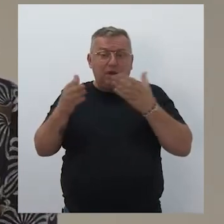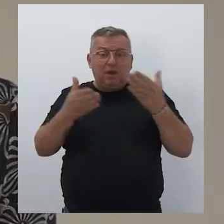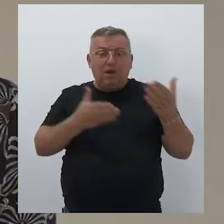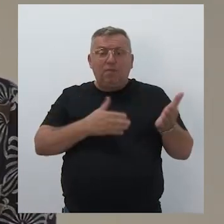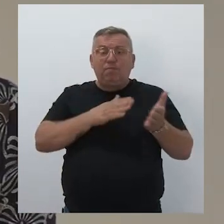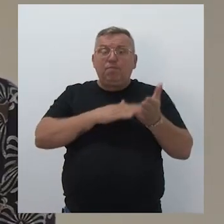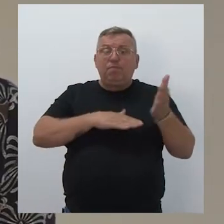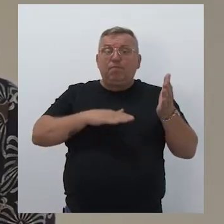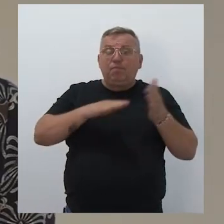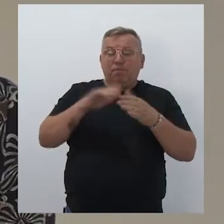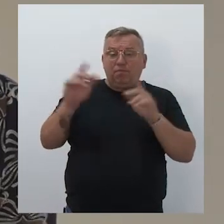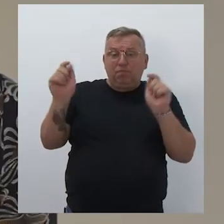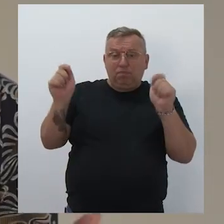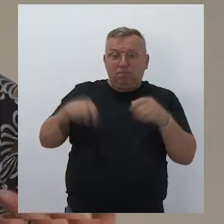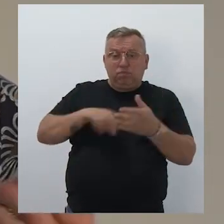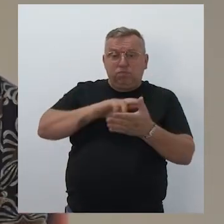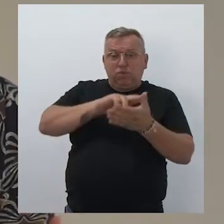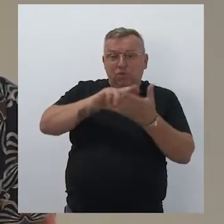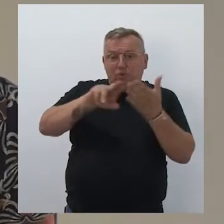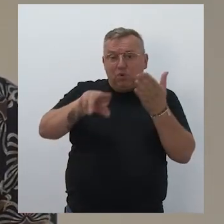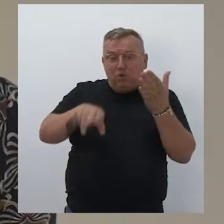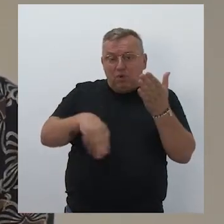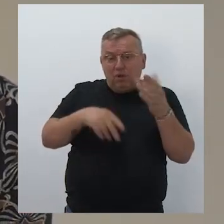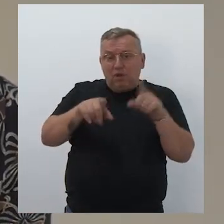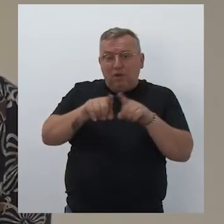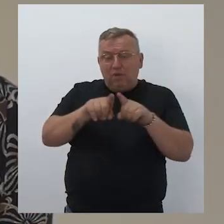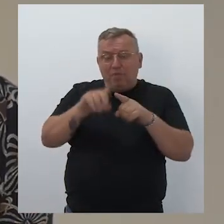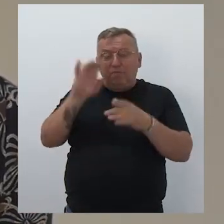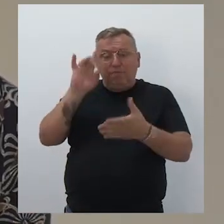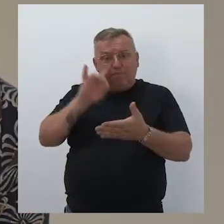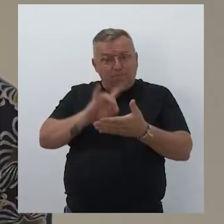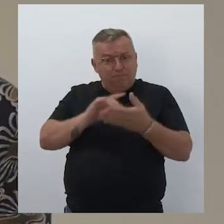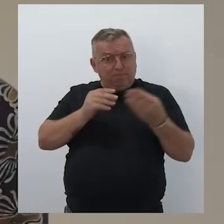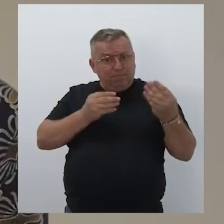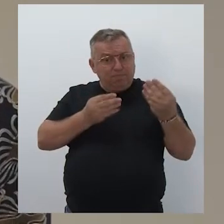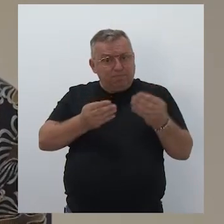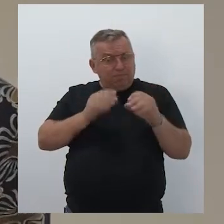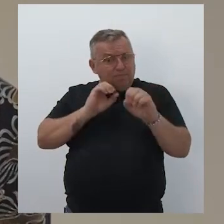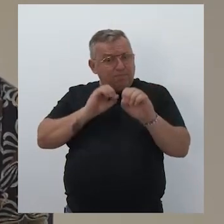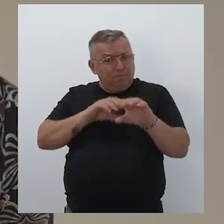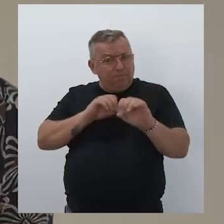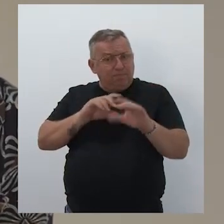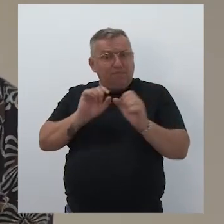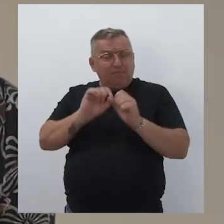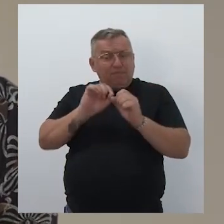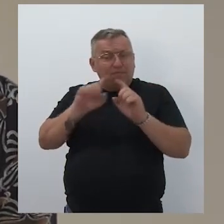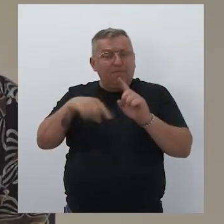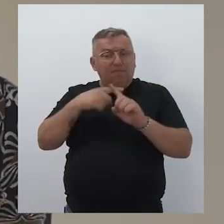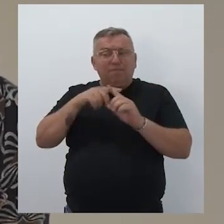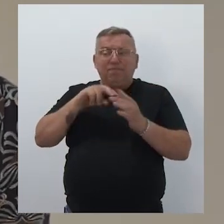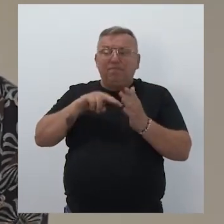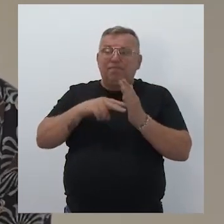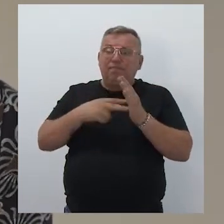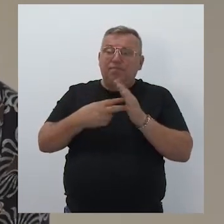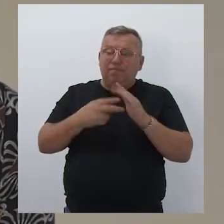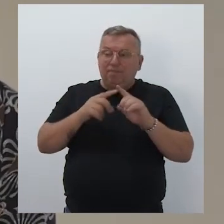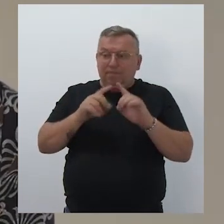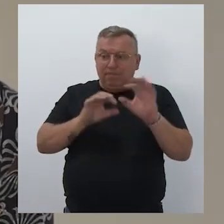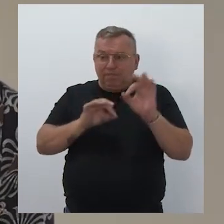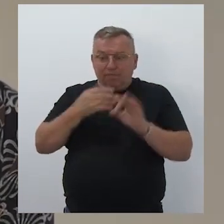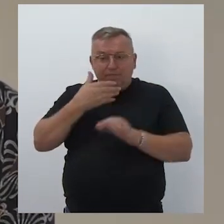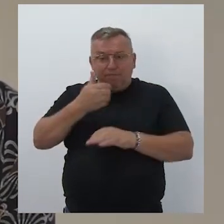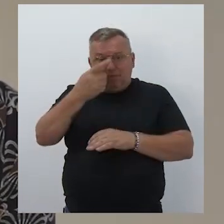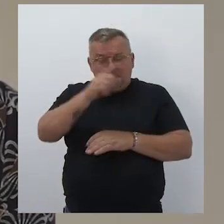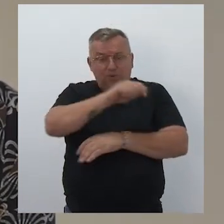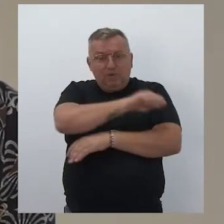todas essas possibilidades e efetivamente oferecer uma educação que faça muito mais sentido e que prepare muito melhor